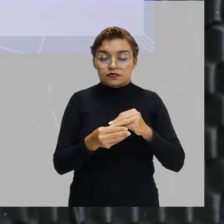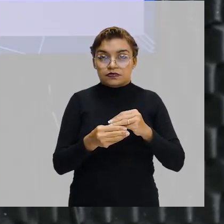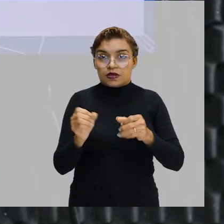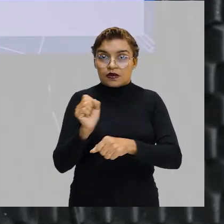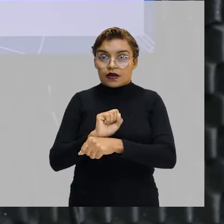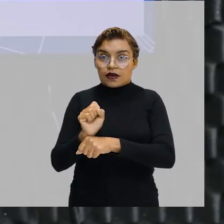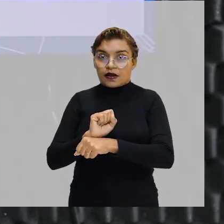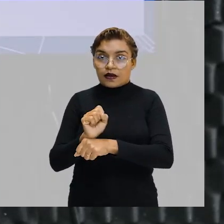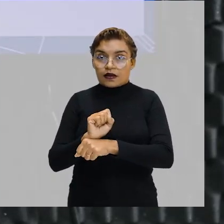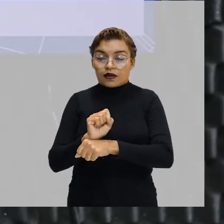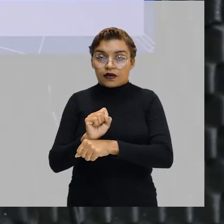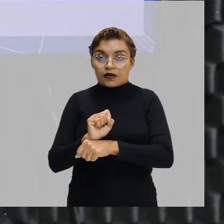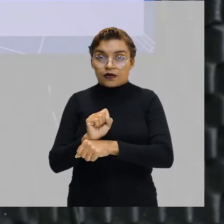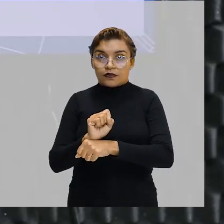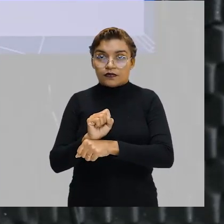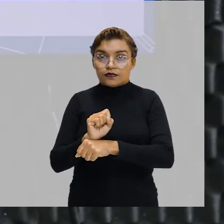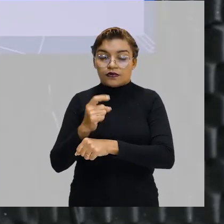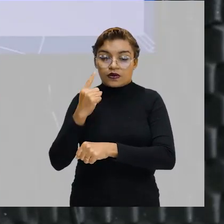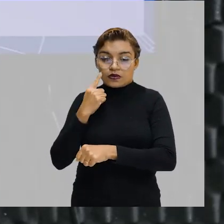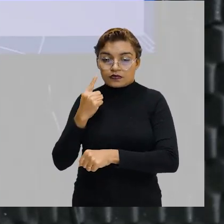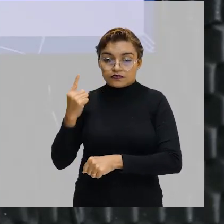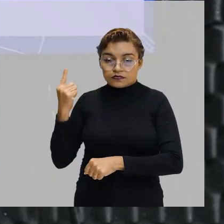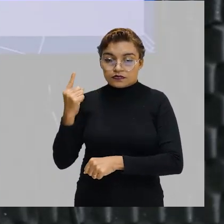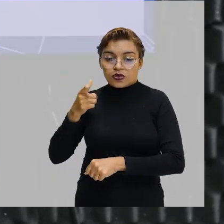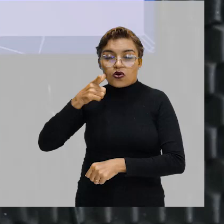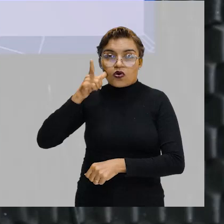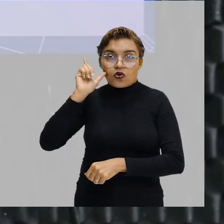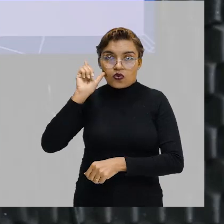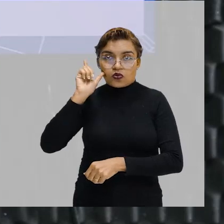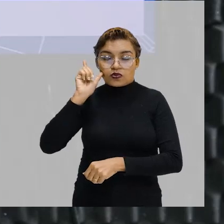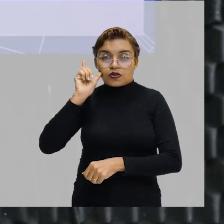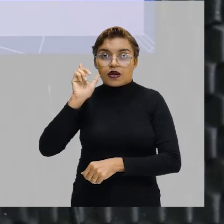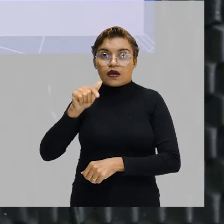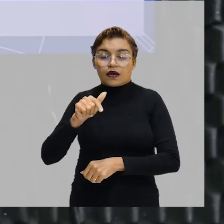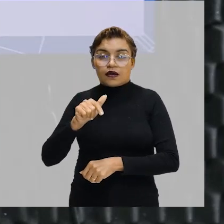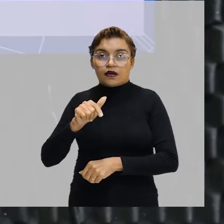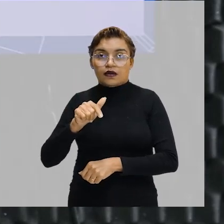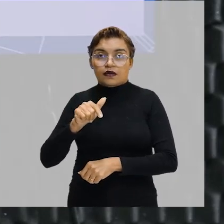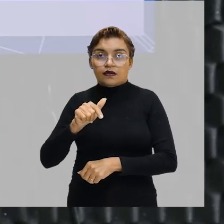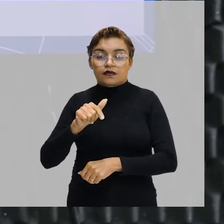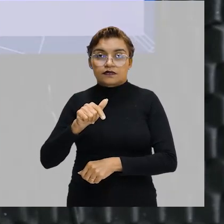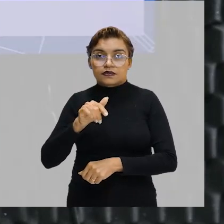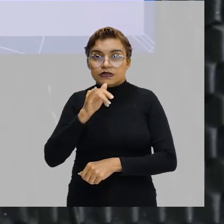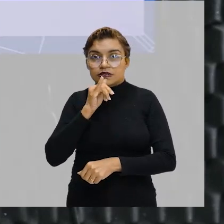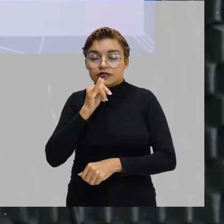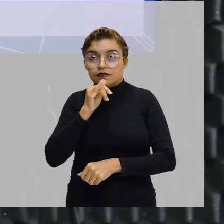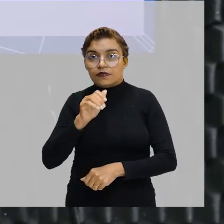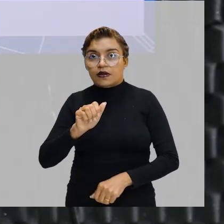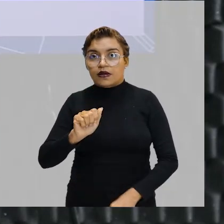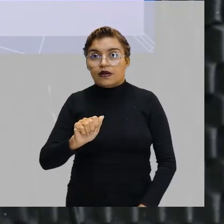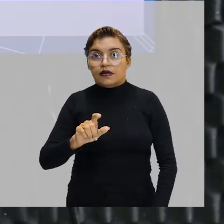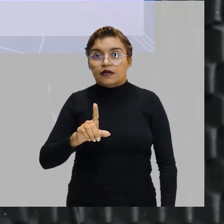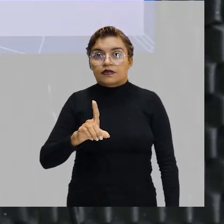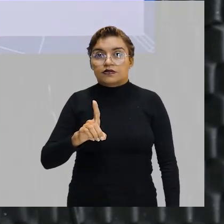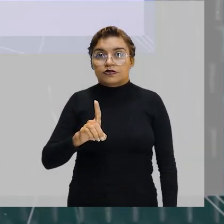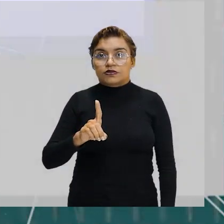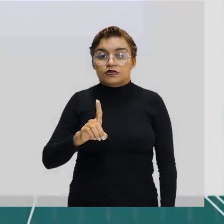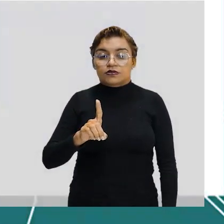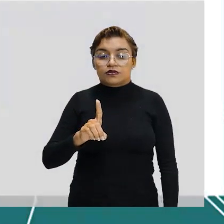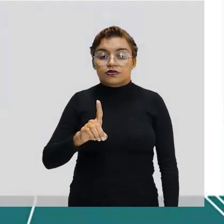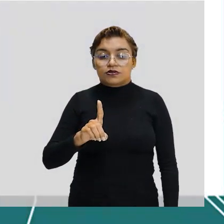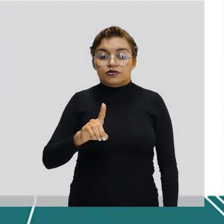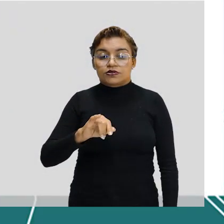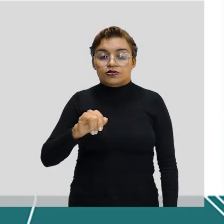carro, objeto direto, ao meu pai, objeto indireto. Ontem, adjunto adverbial de tempo, certo? Olha